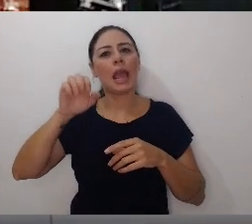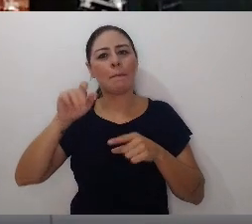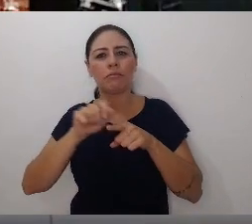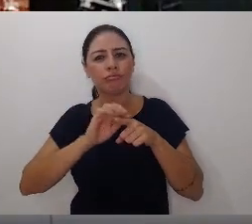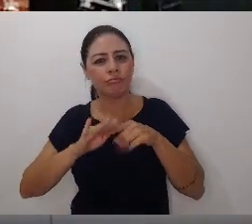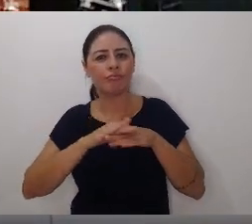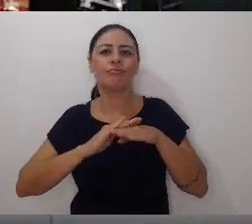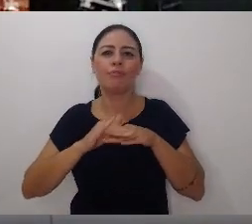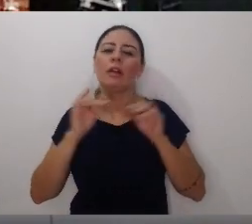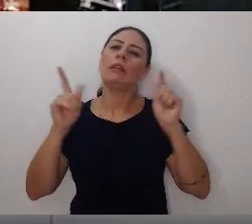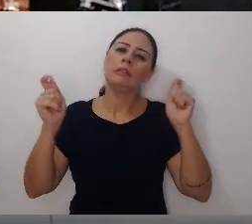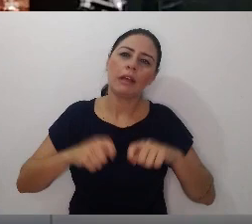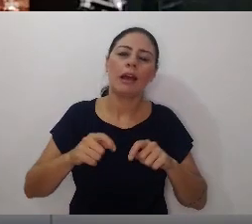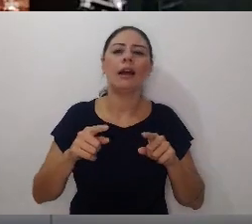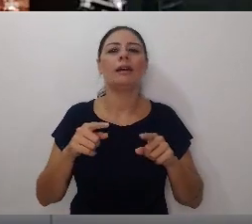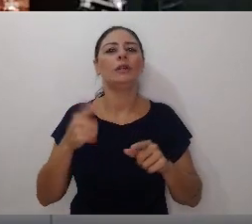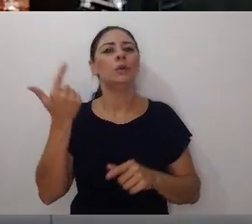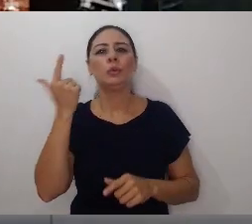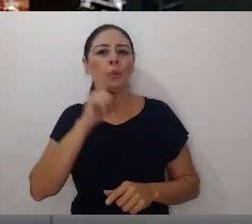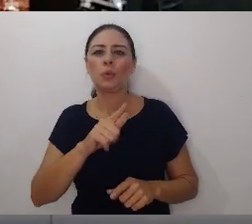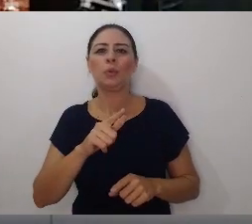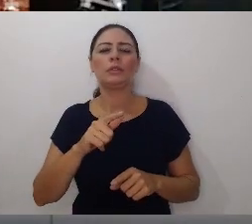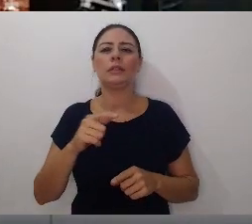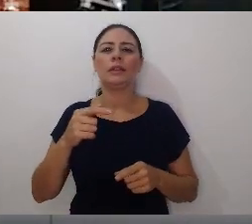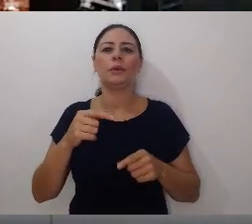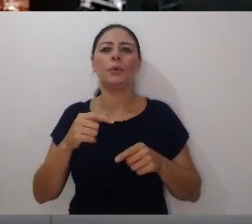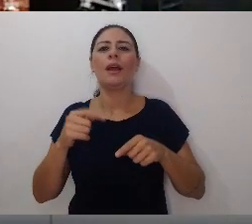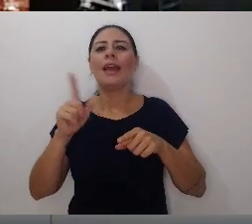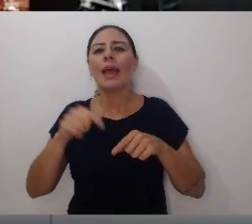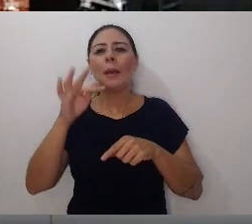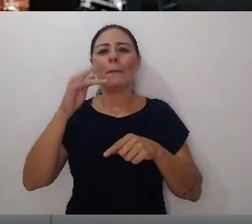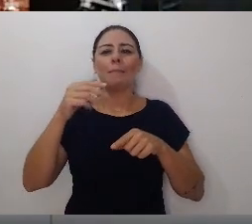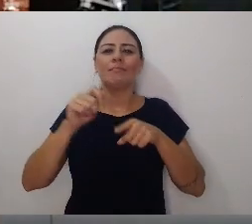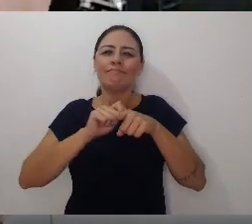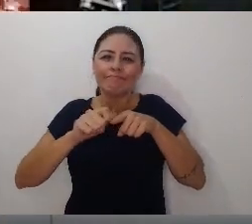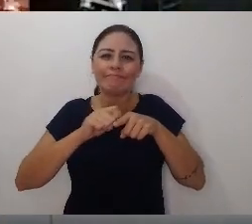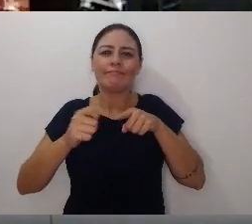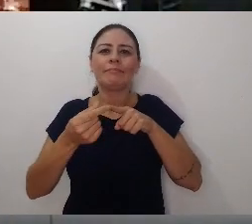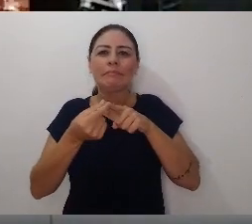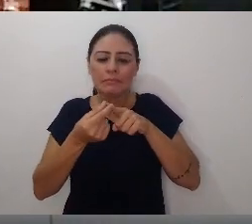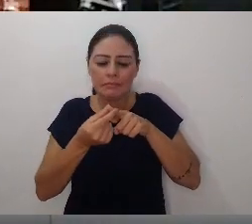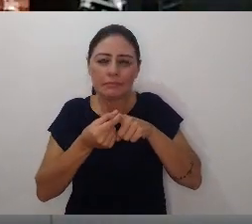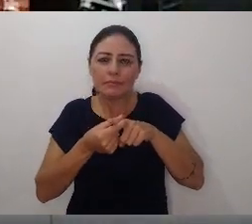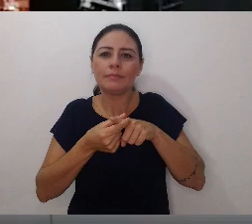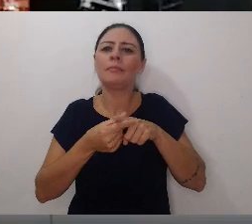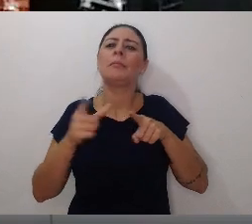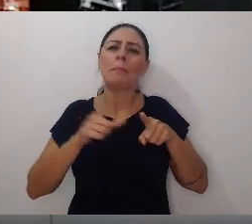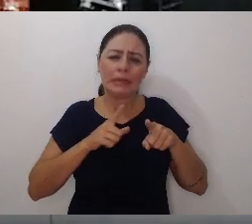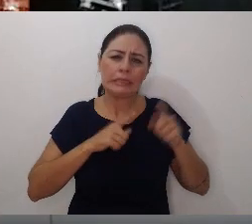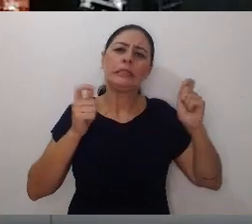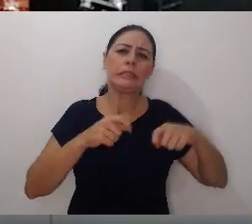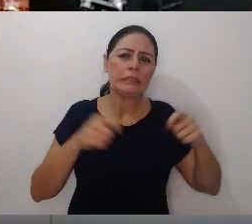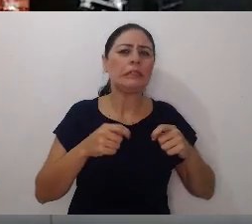com fimose, vai passando um cremezinho. Não conseguiu sair correndo no pediatra para usar a pomada específica de fimose, o